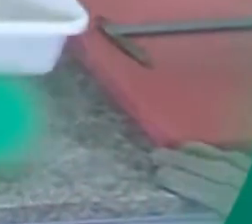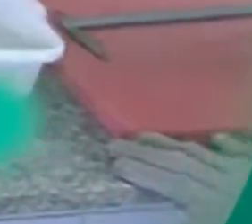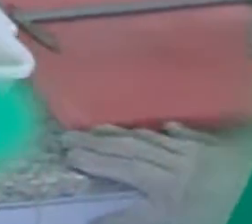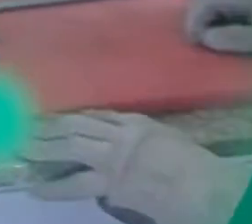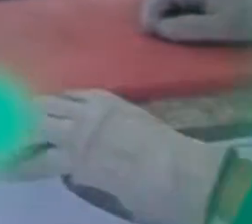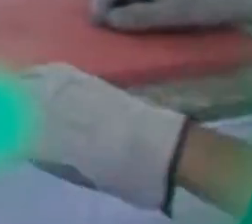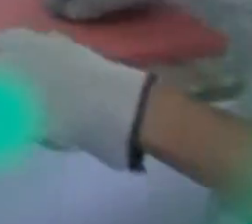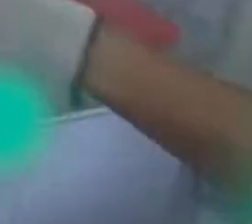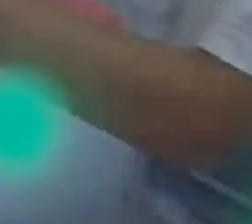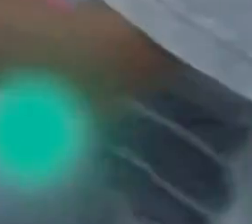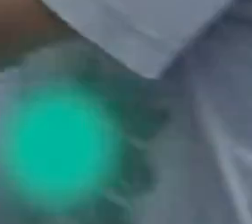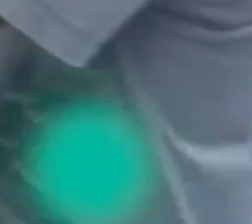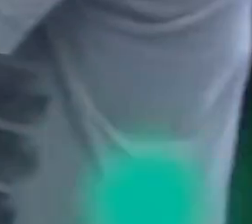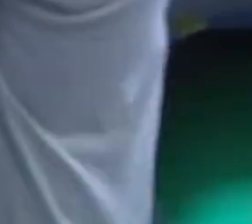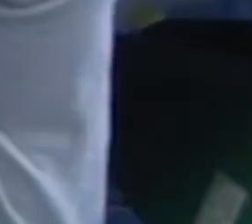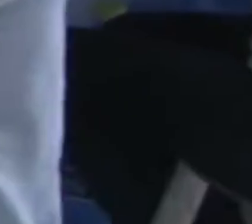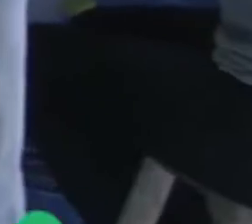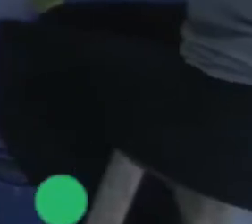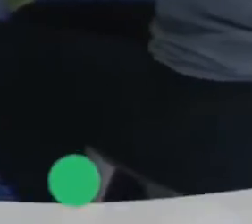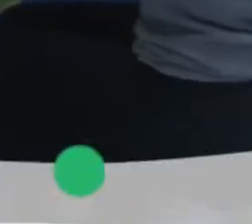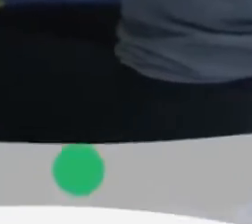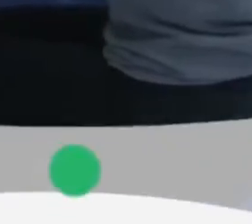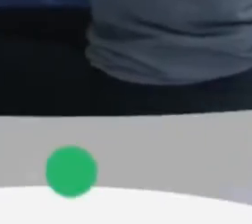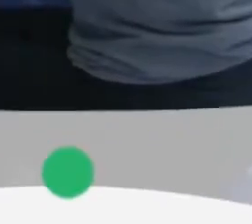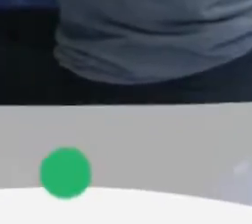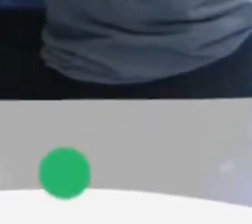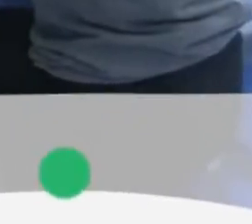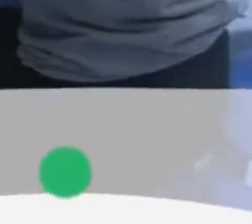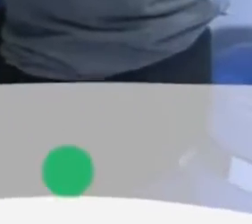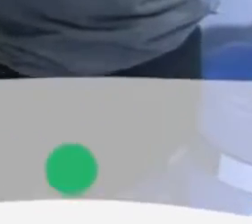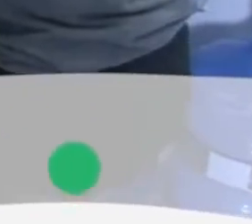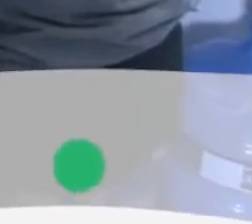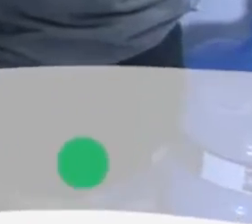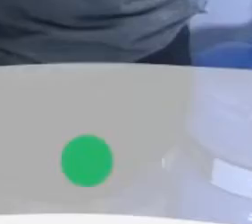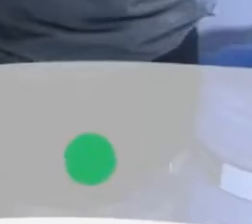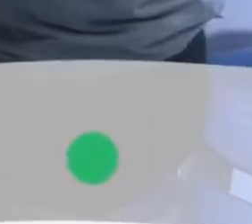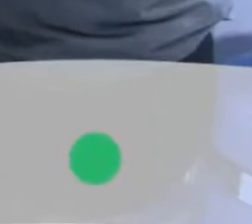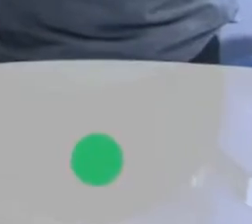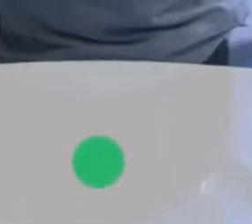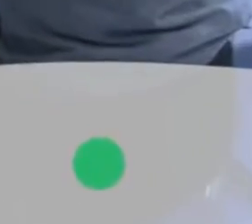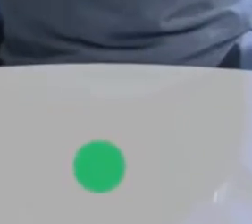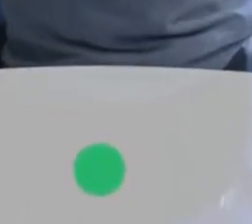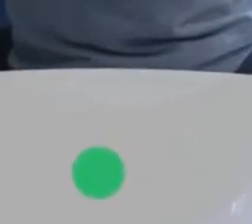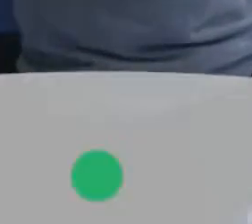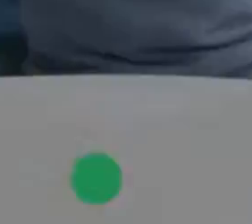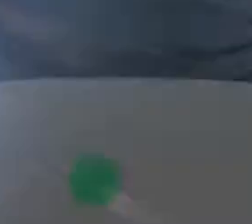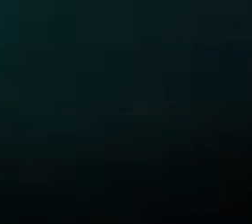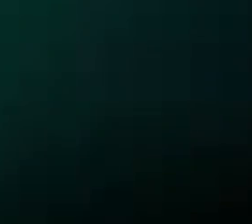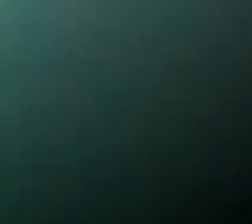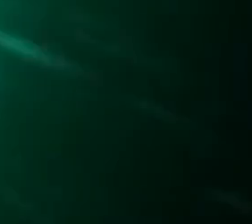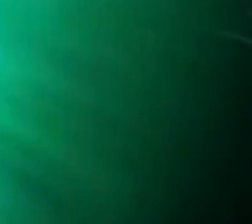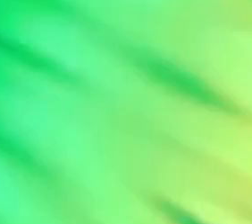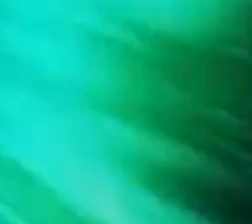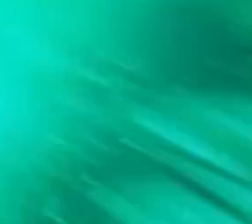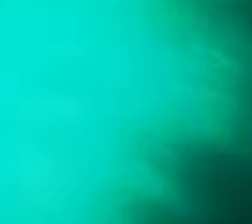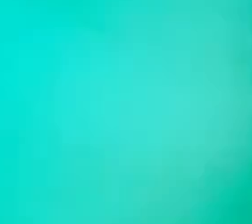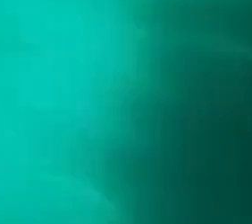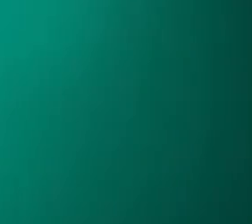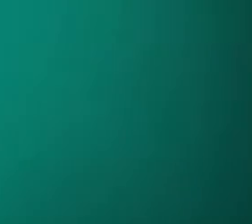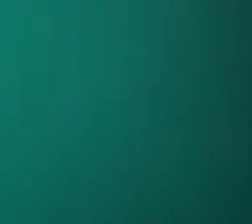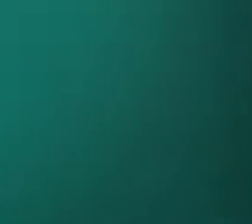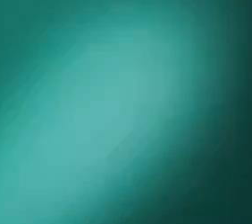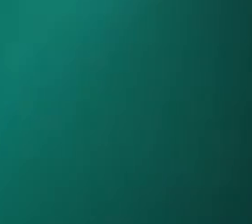pela Universidade Federal do Ceará. Estas e outras pesquisas você confere no nosso próximo Univerciência. Até lá!